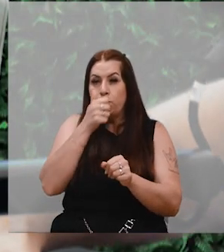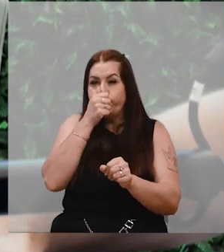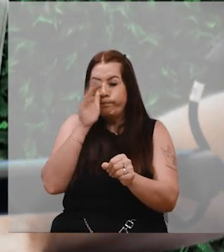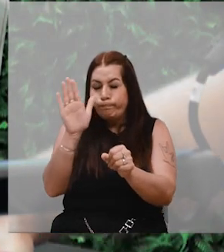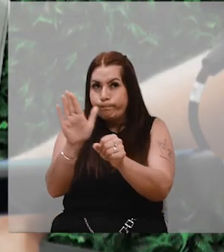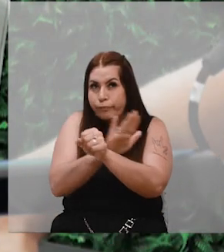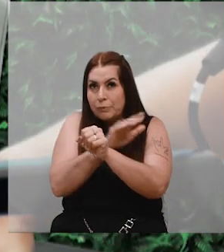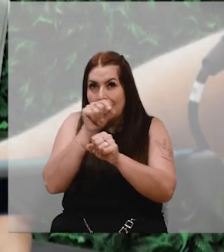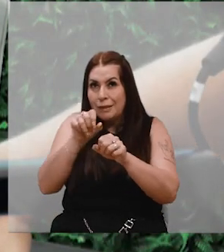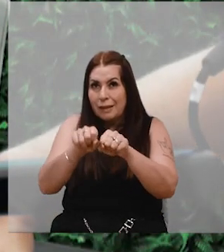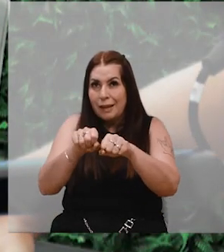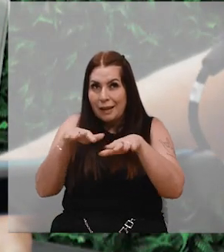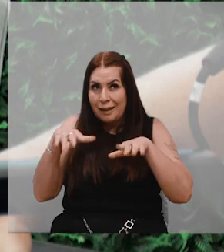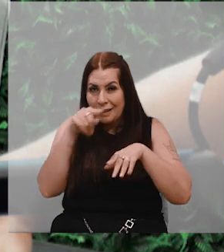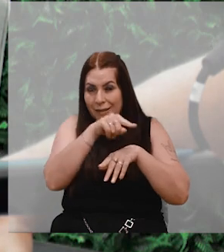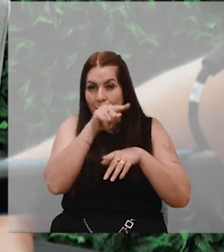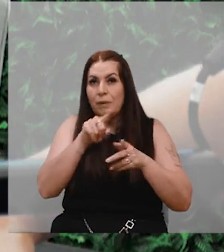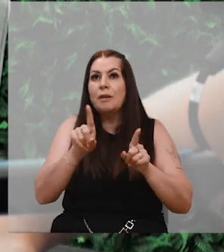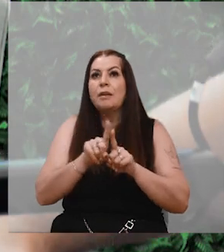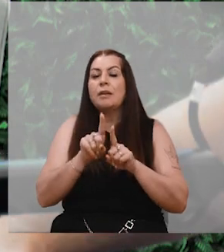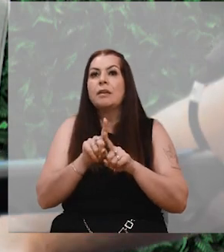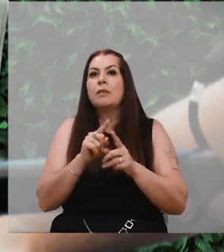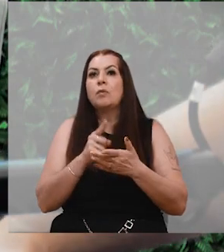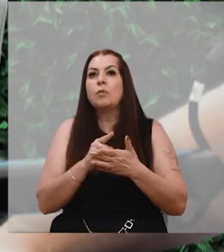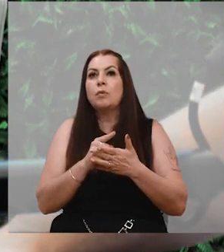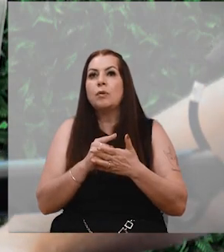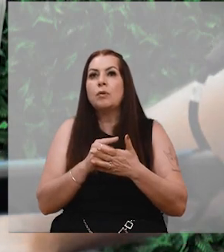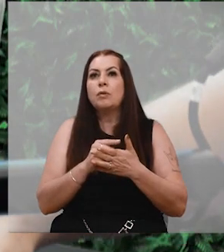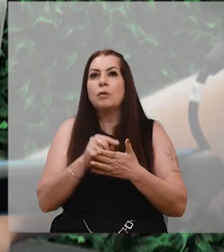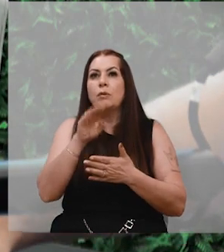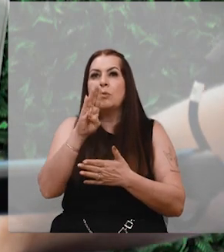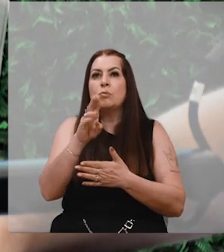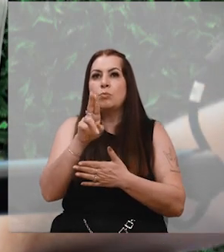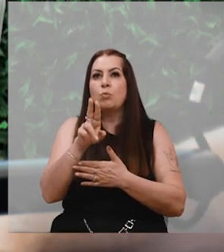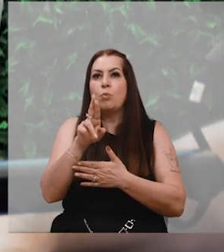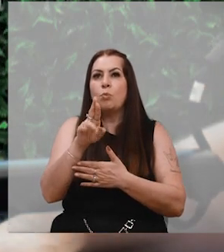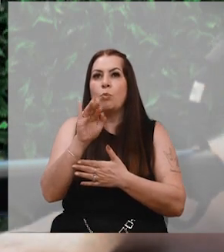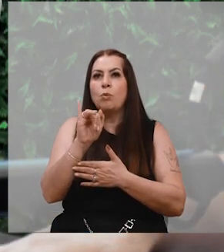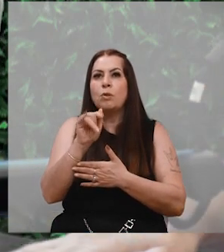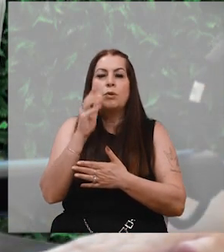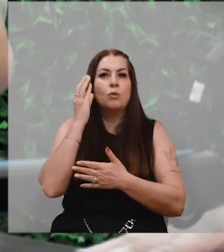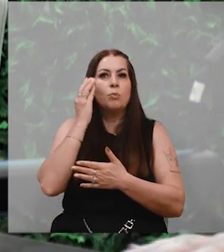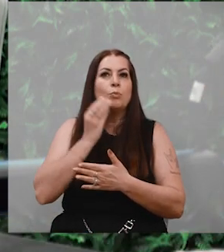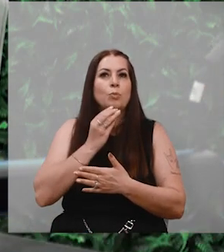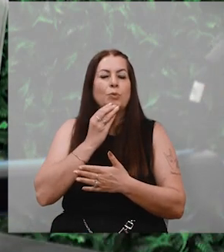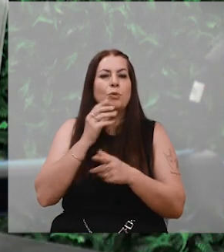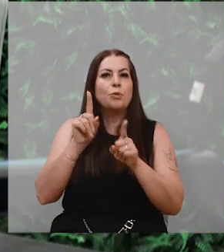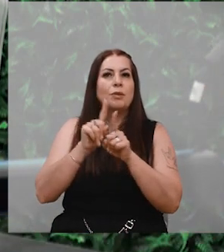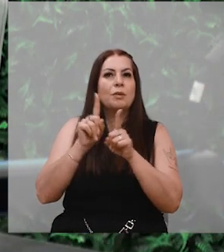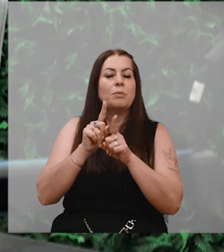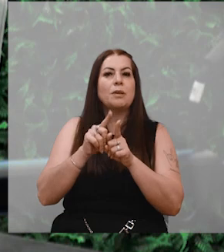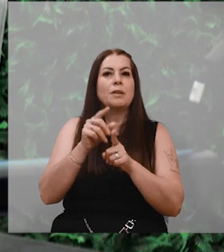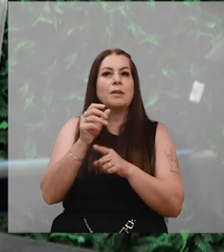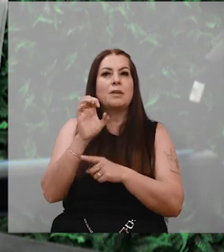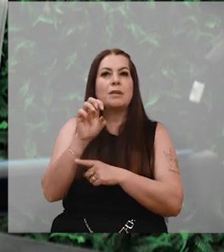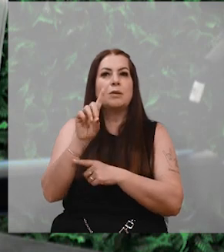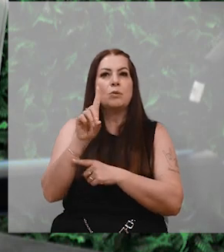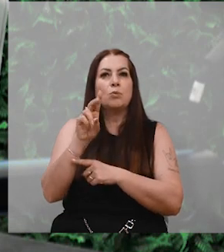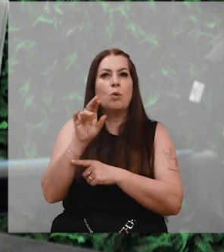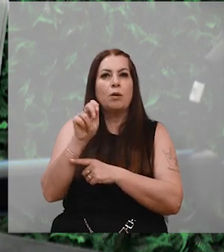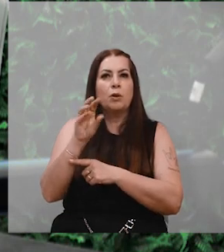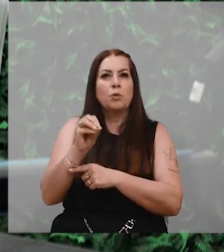fiz 2 últimas de casas lotadas, que foi do Búrigo, né? E também do Eduardo Menezes, aí que a